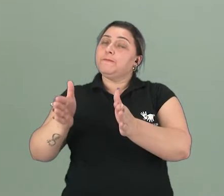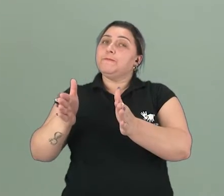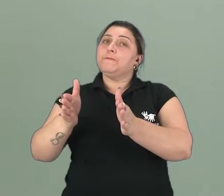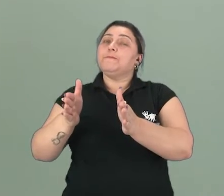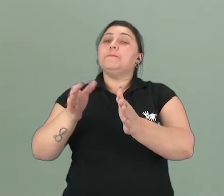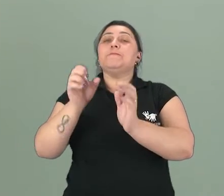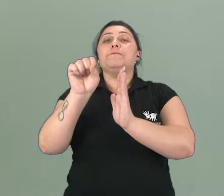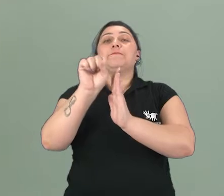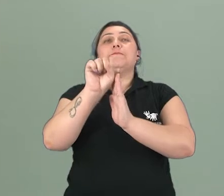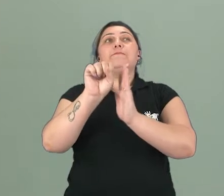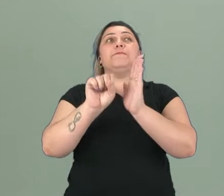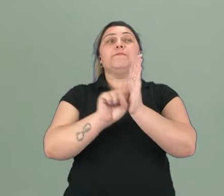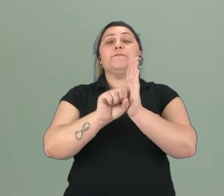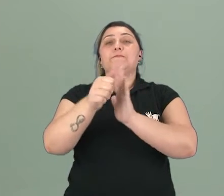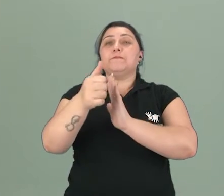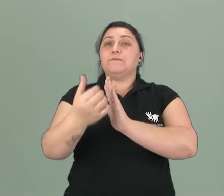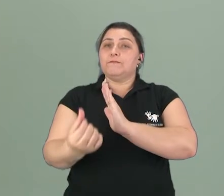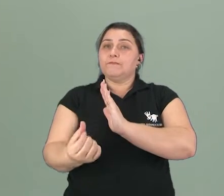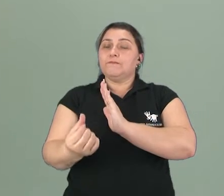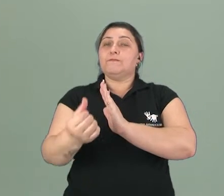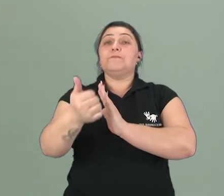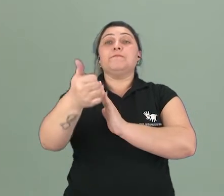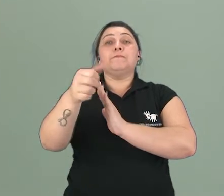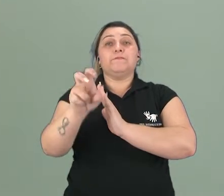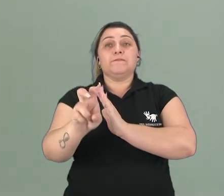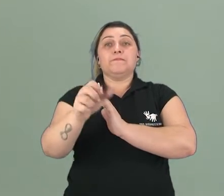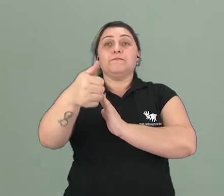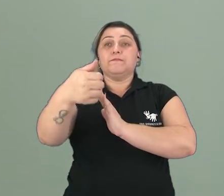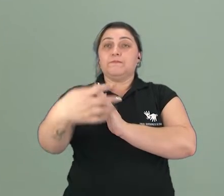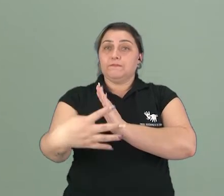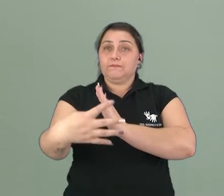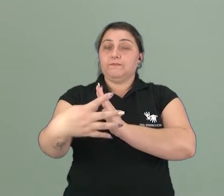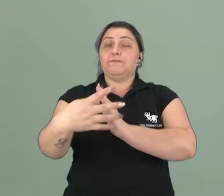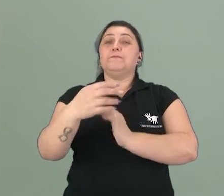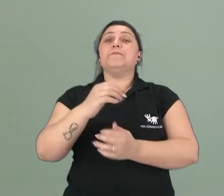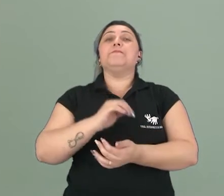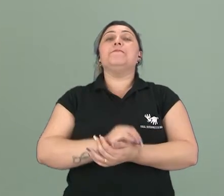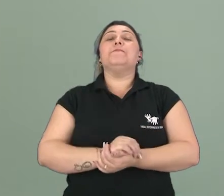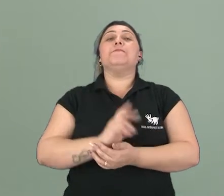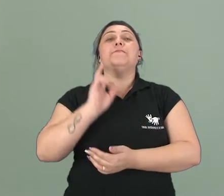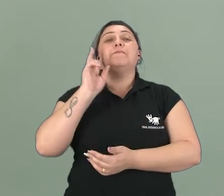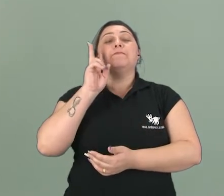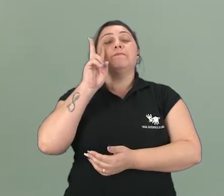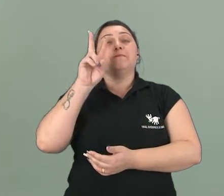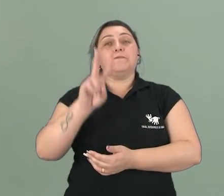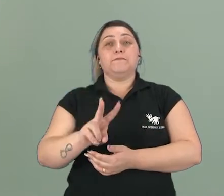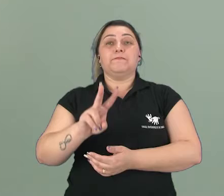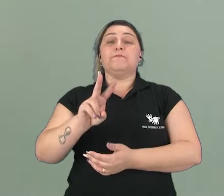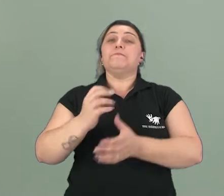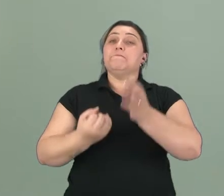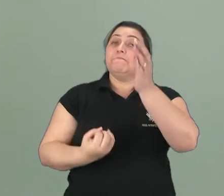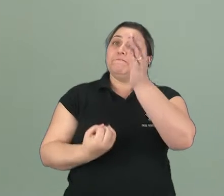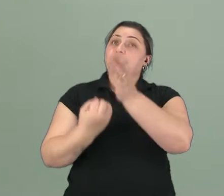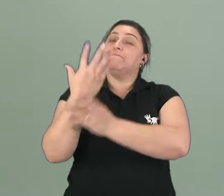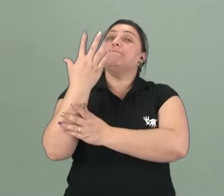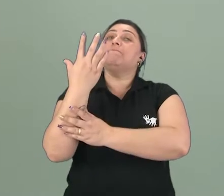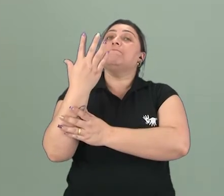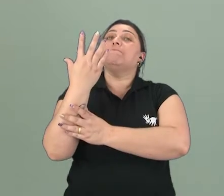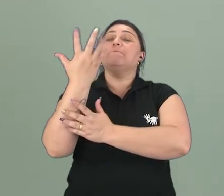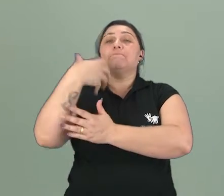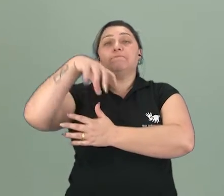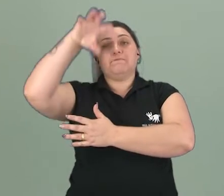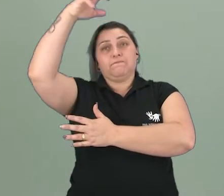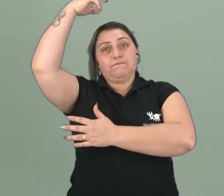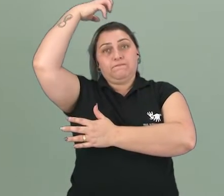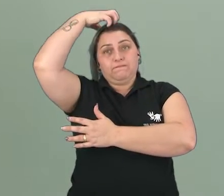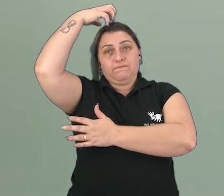do século XVI, XV, XIV. Então a gente vai ver um pouquinho da formação das